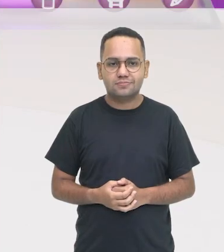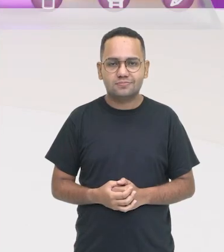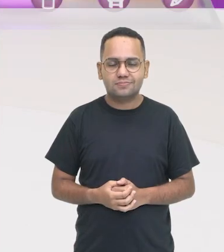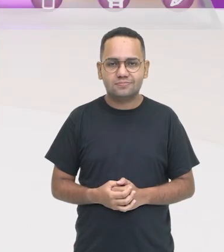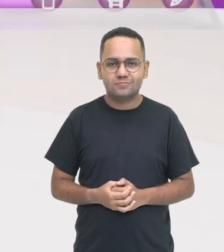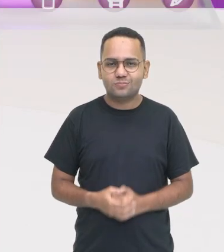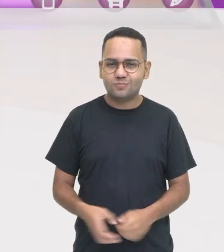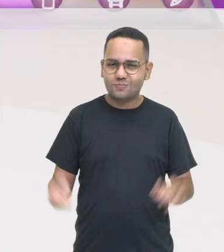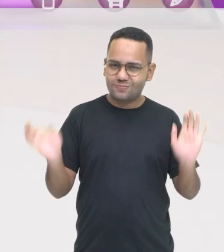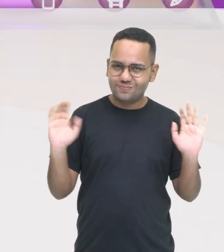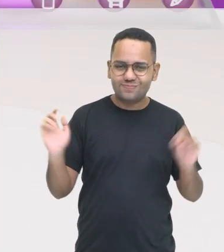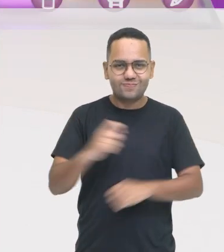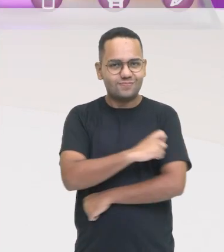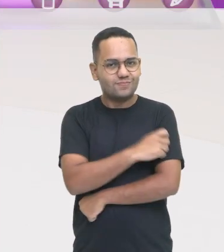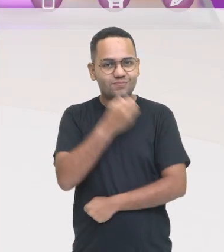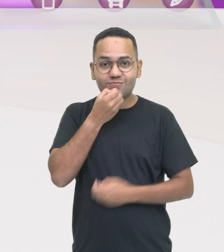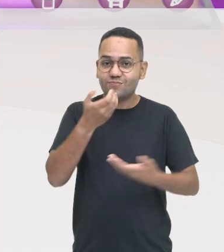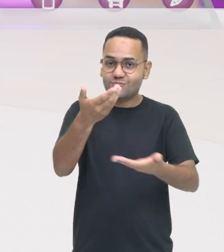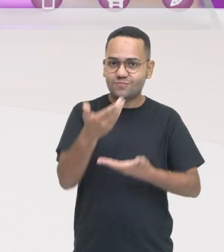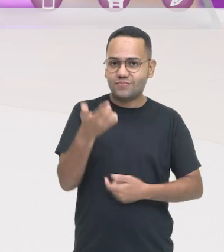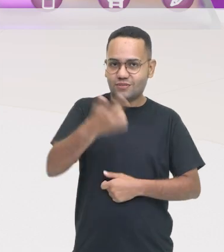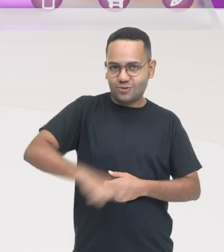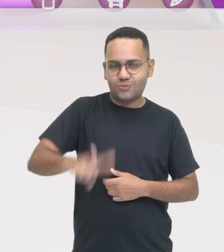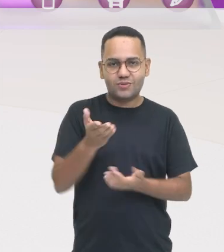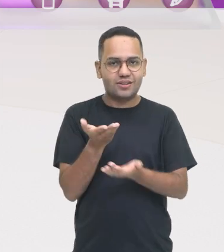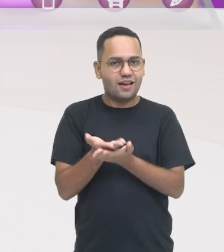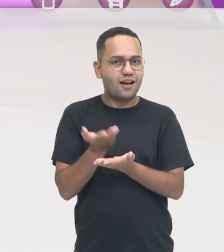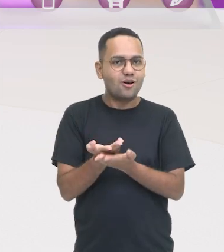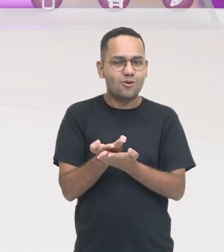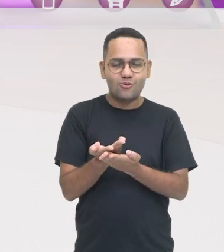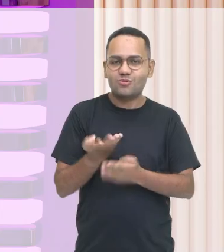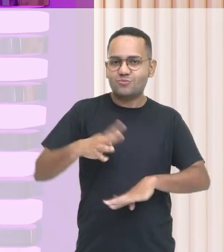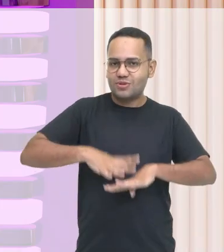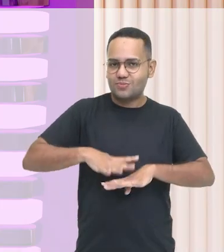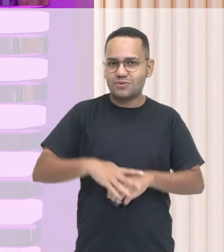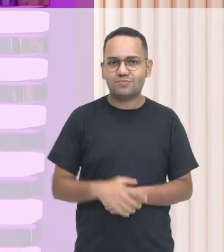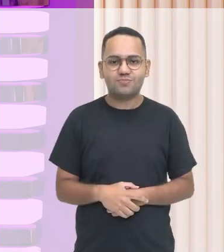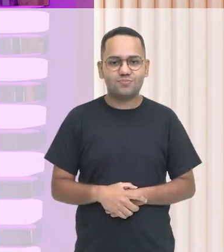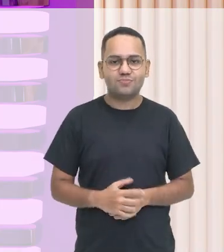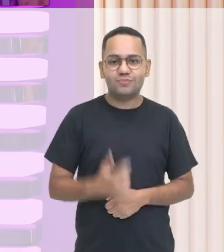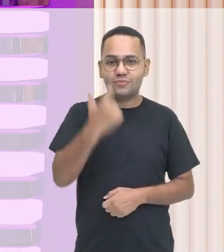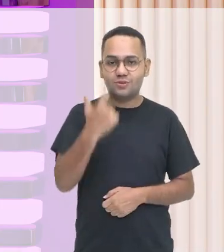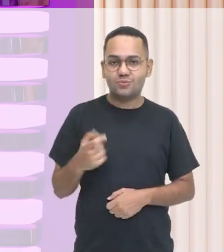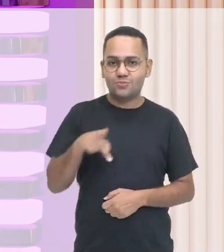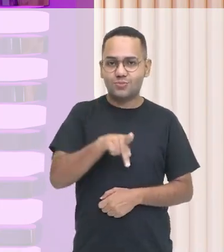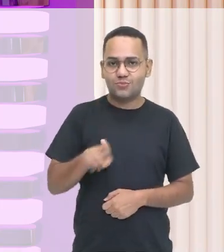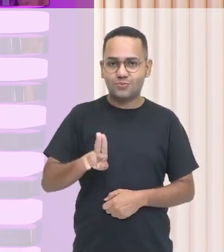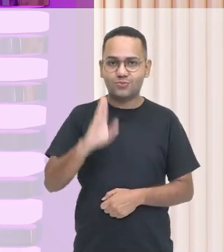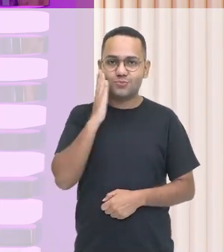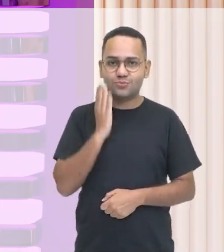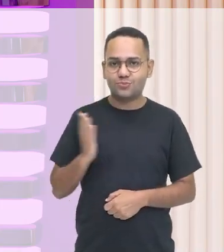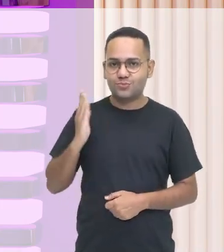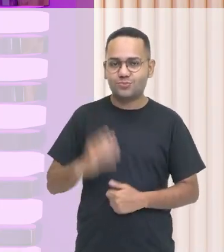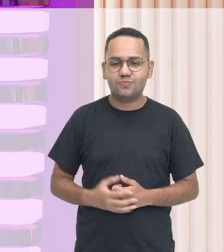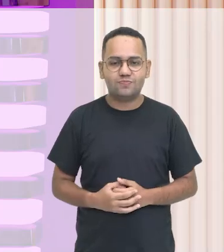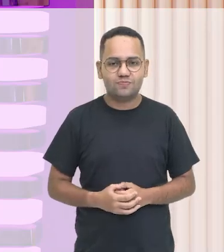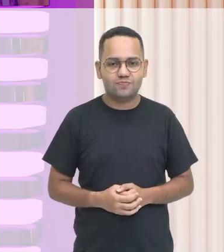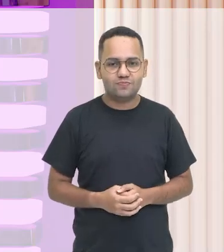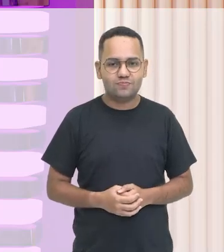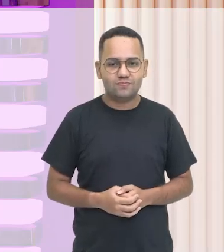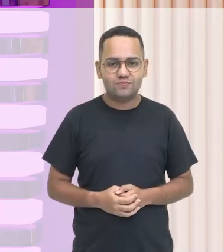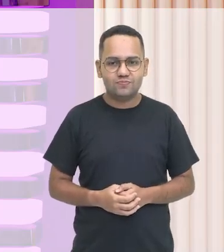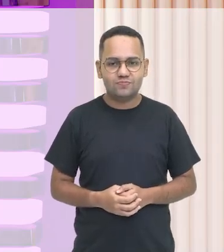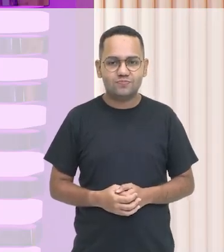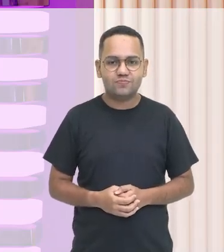Olá, seja bem-vindo a mais uma aula aqui do componente Matemática. Eu sou o professor Rina e eu convido vocês